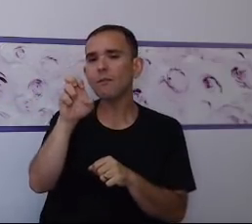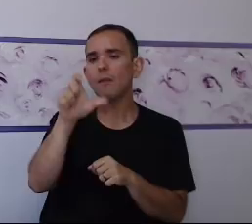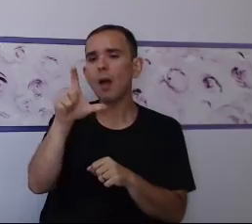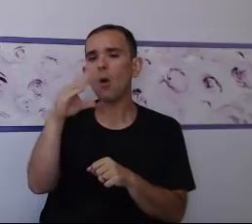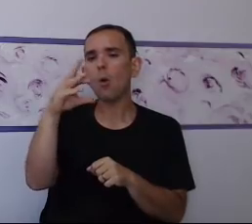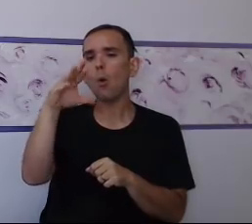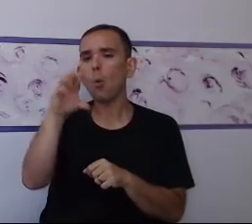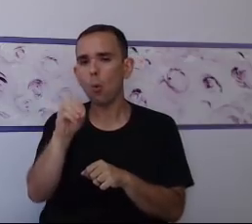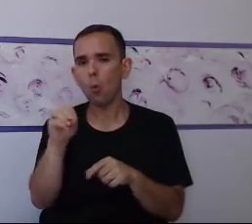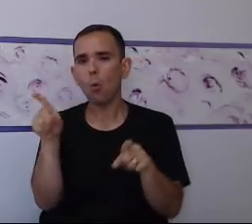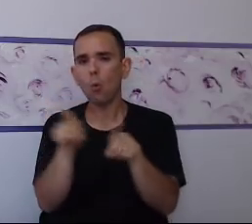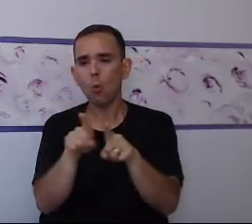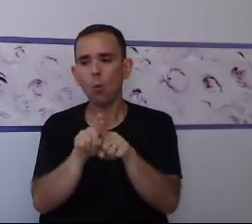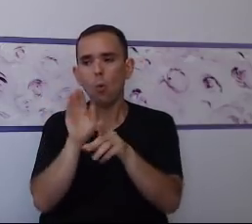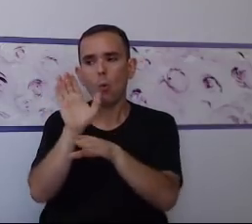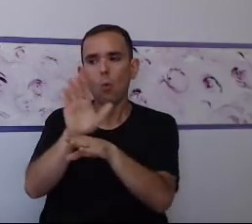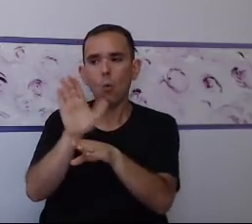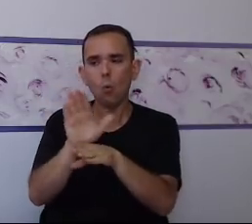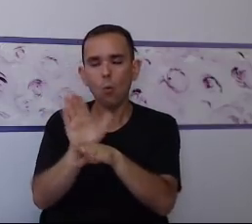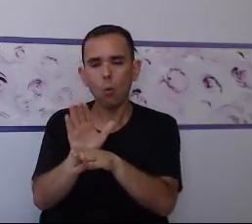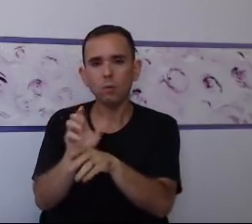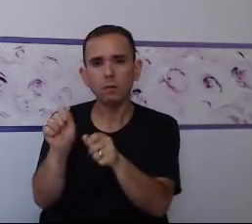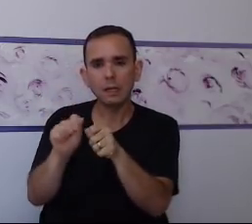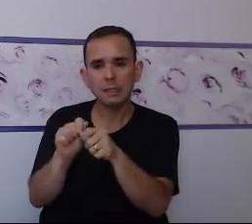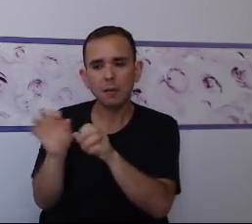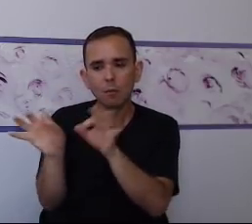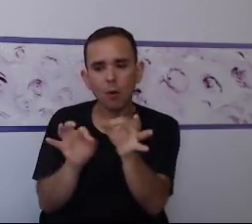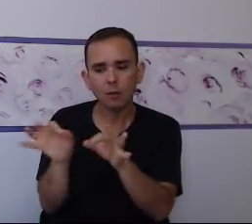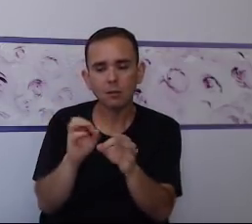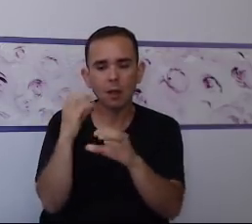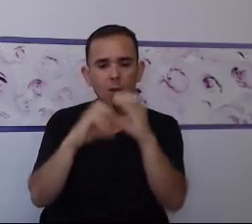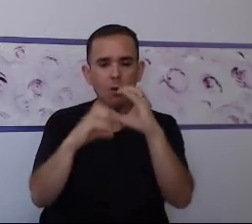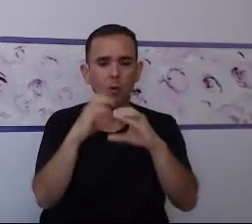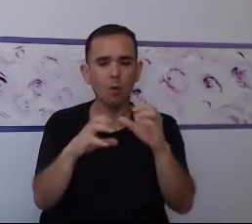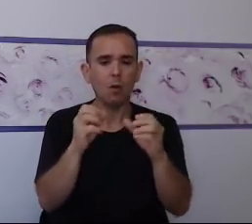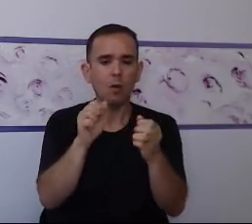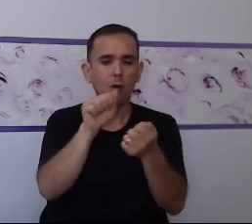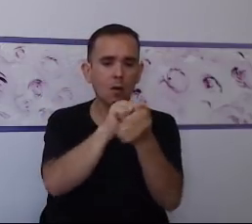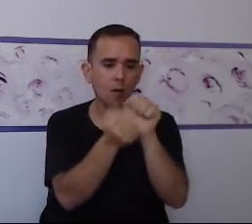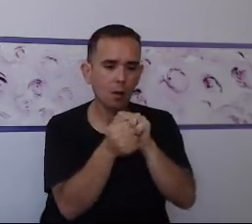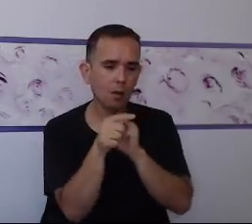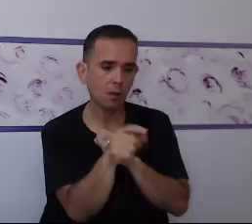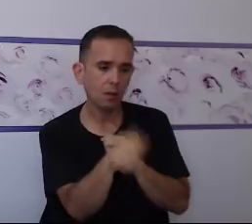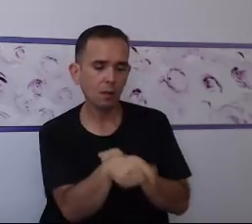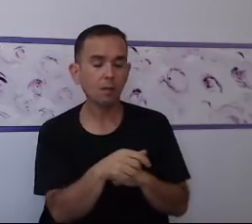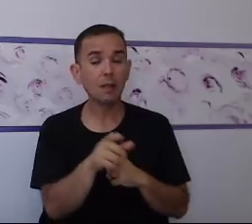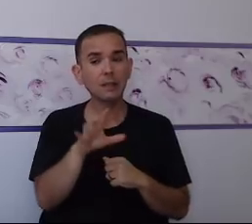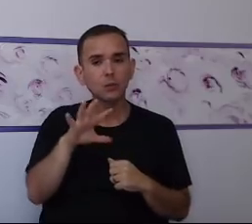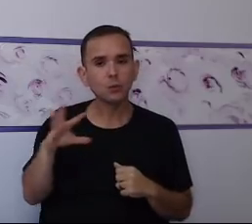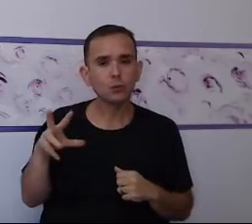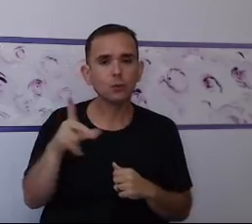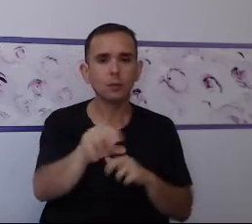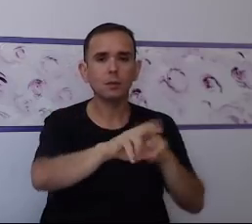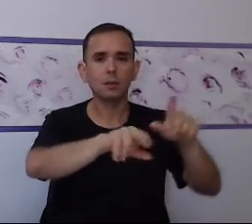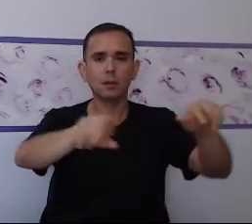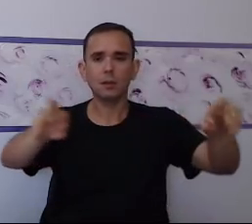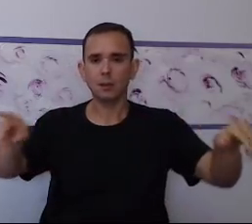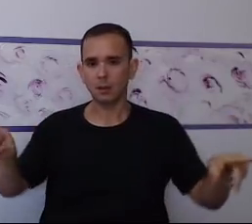um pouquinho mais essa coordenação motora, trabalhar junto com a prancha de comunicação esses textos. Então, tudo isso tem diferença.